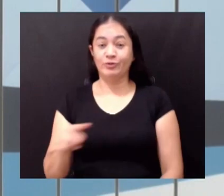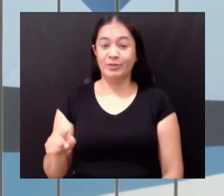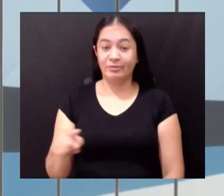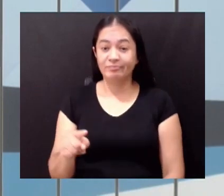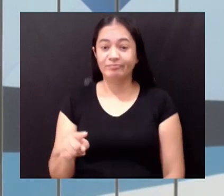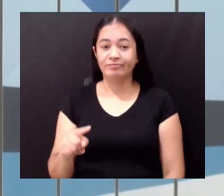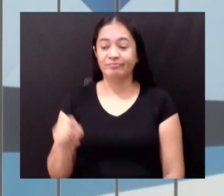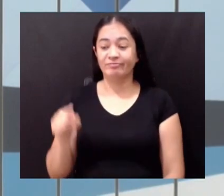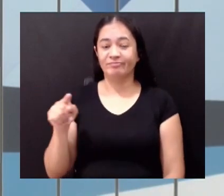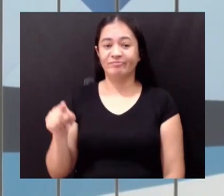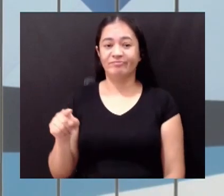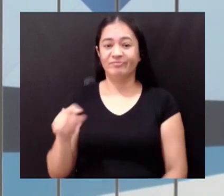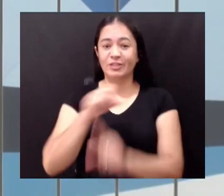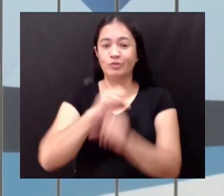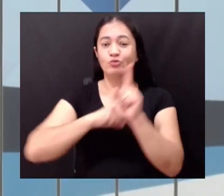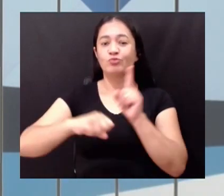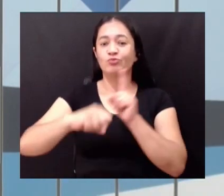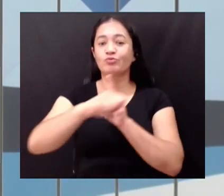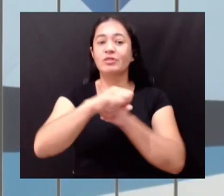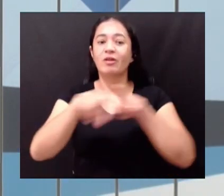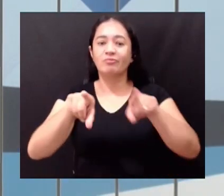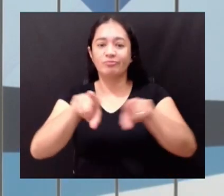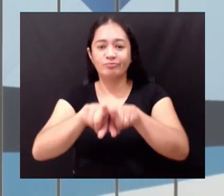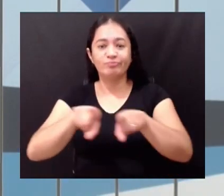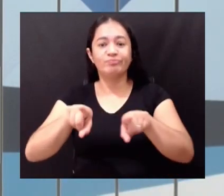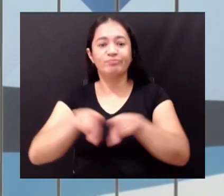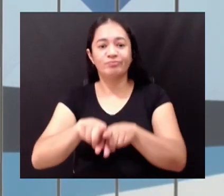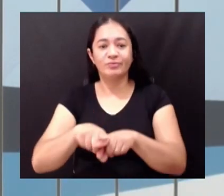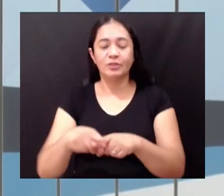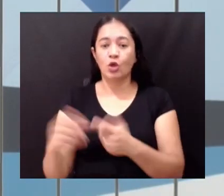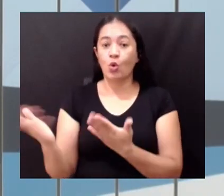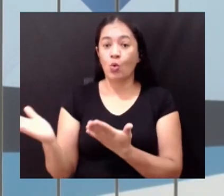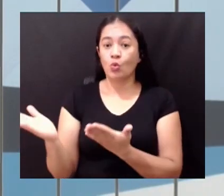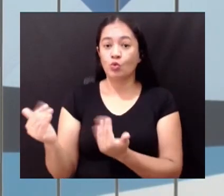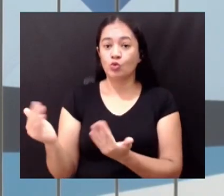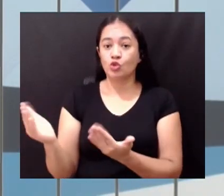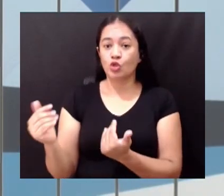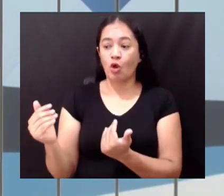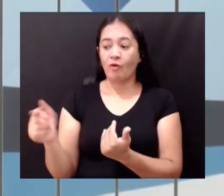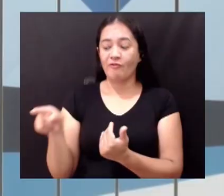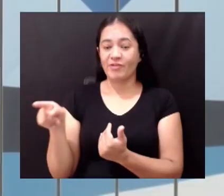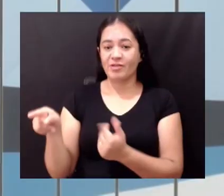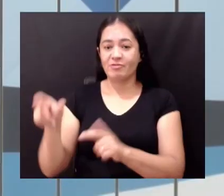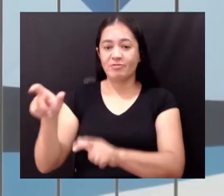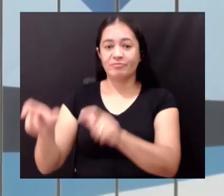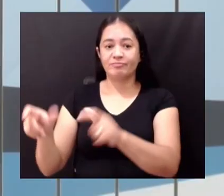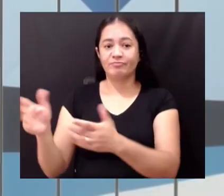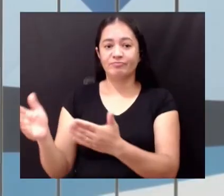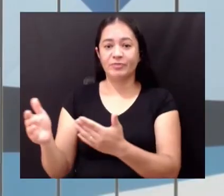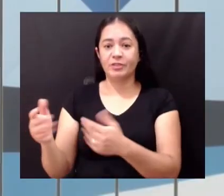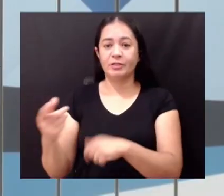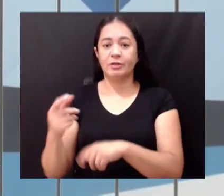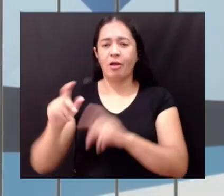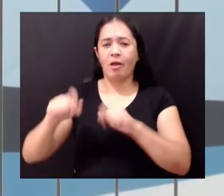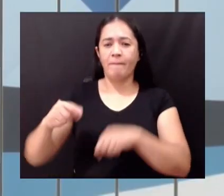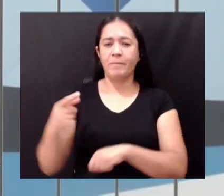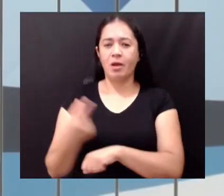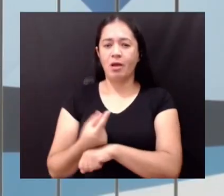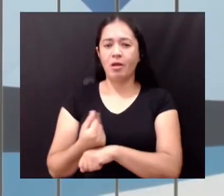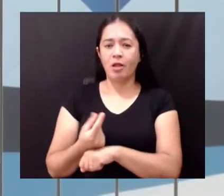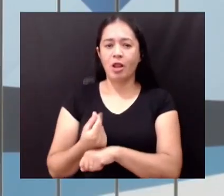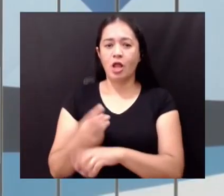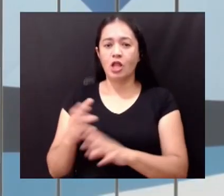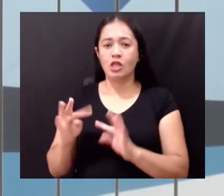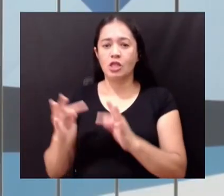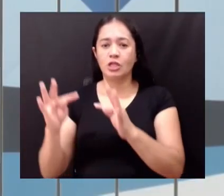também. Então, o jovem que tem capacidade, na verdade, financeira e capacidade técnica de escolher a sua